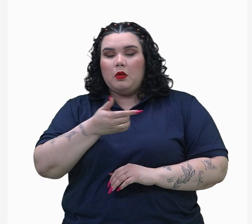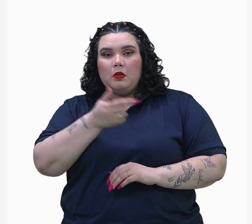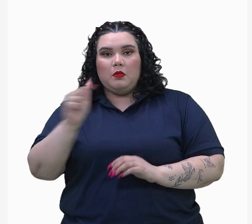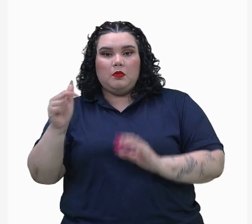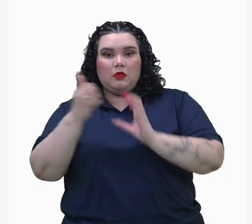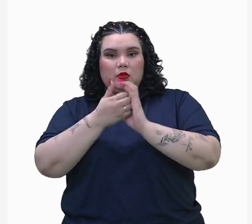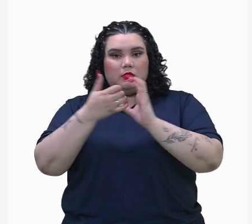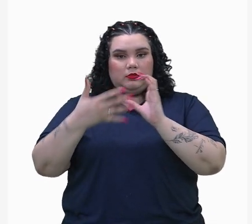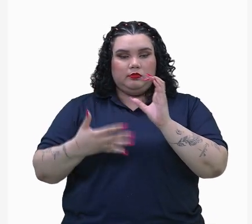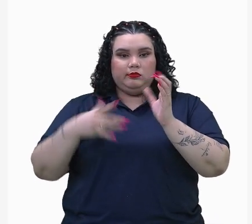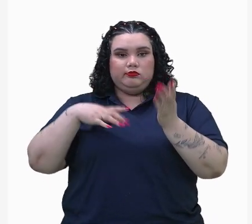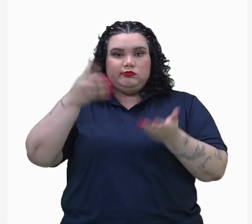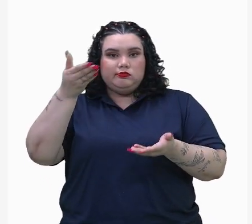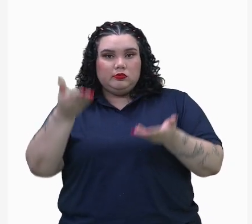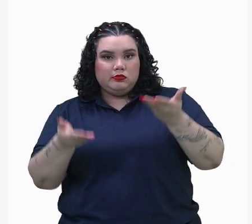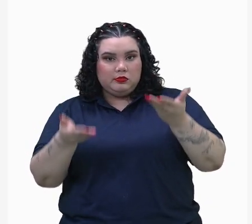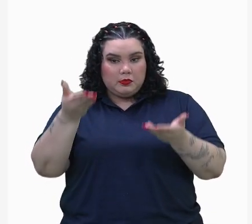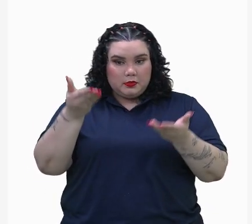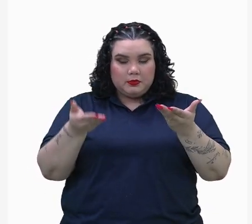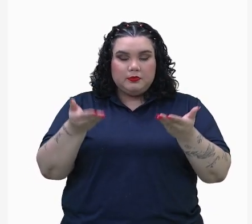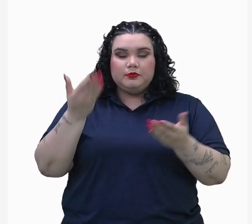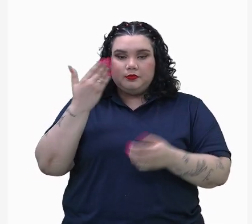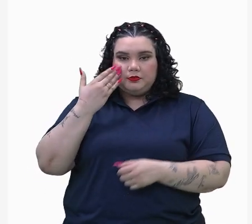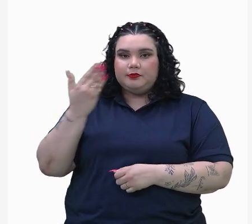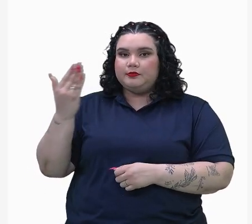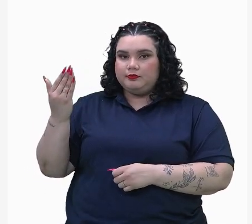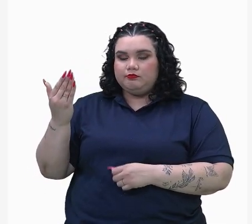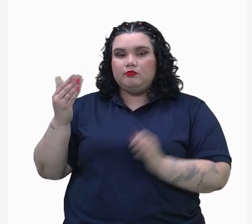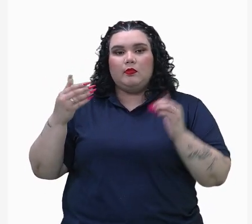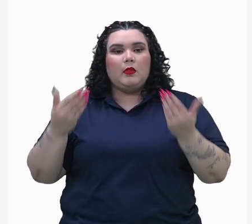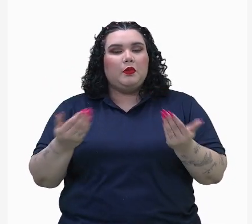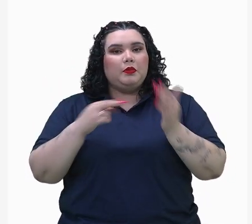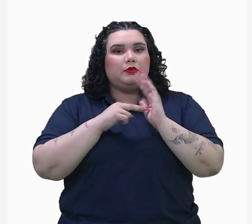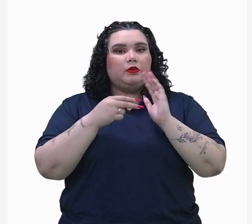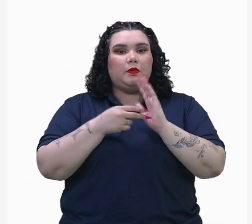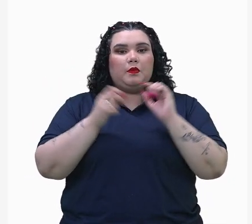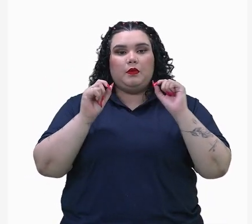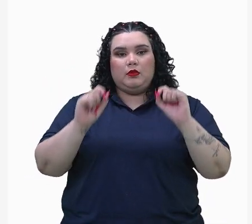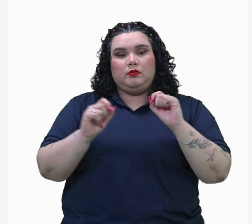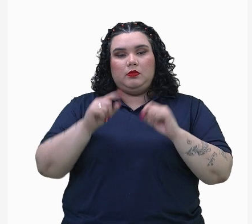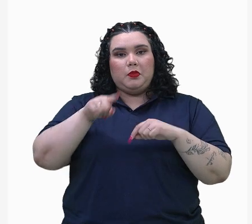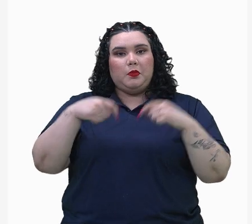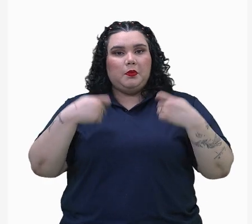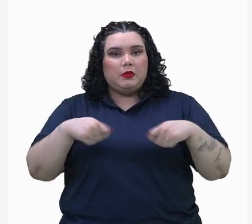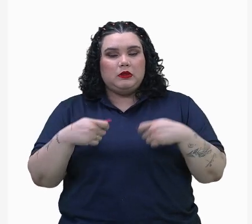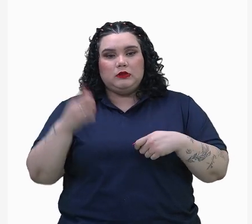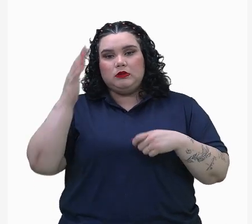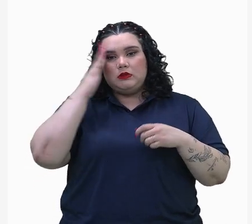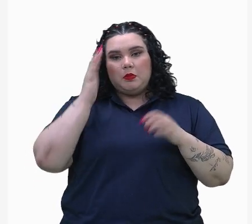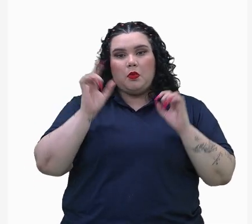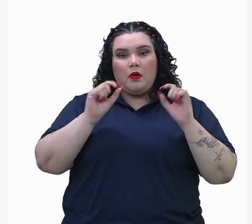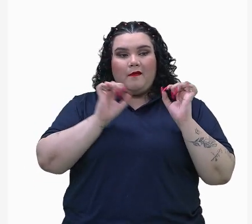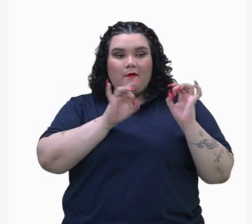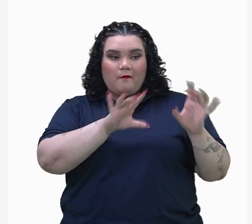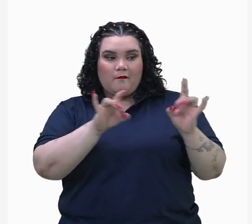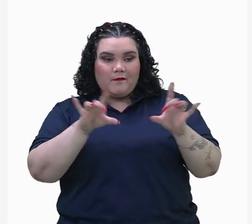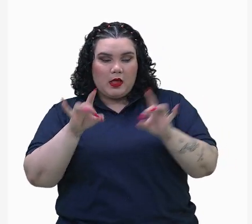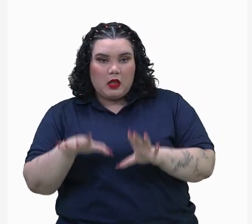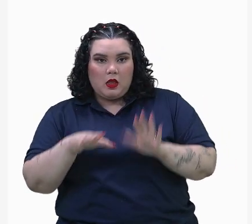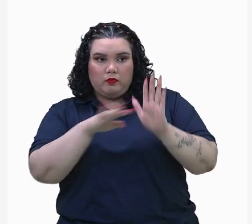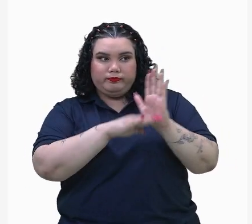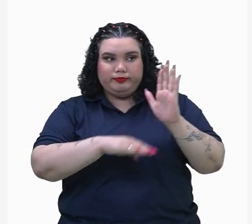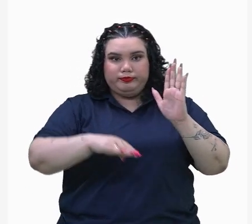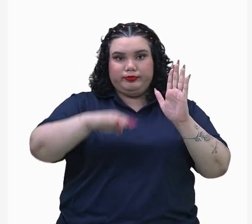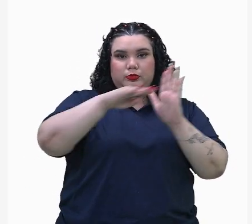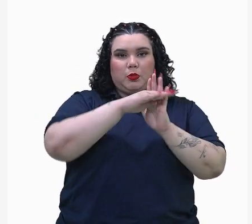lá? Balança comercial favorável. Ou seja, você tem que sempre vender mais do que comprar. Porque se